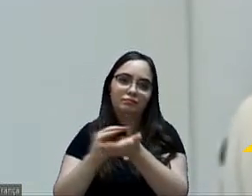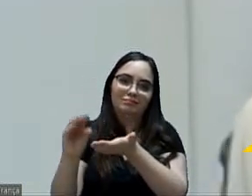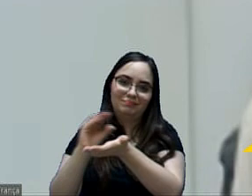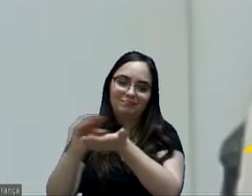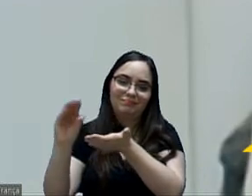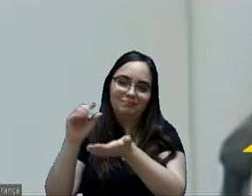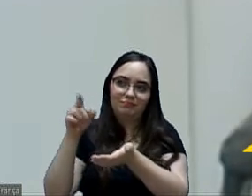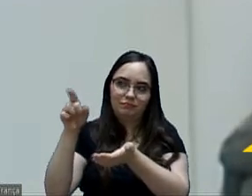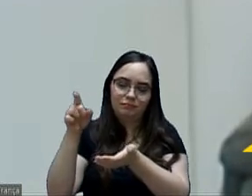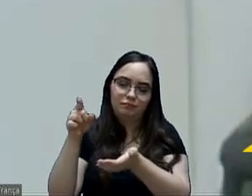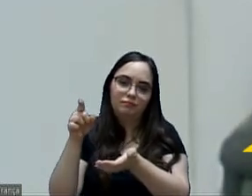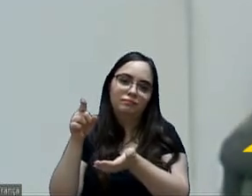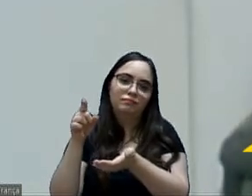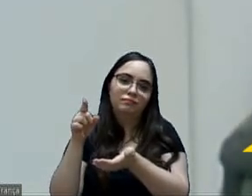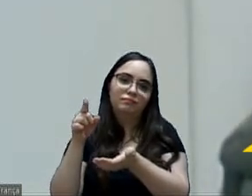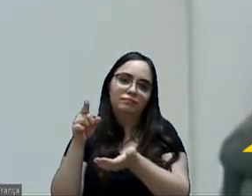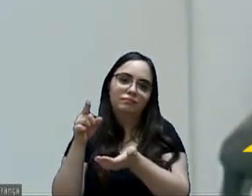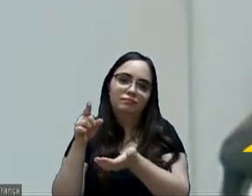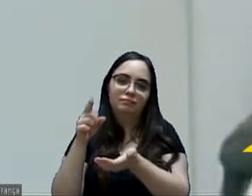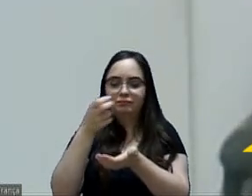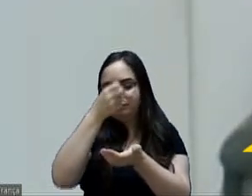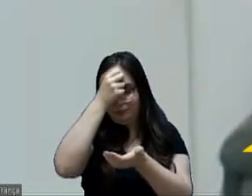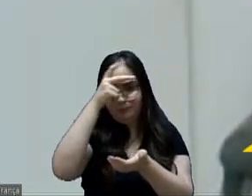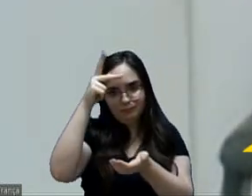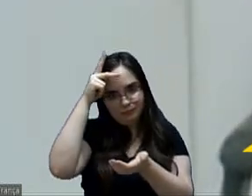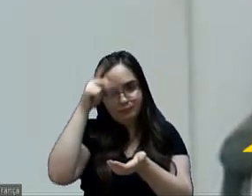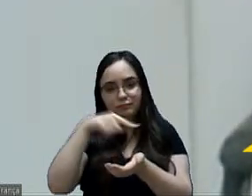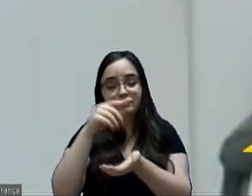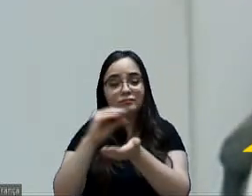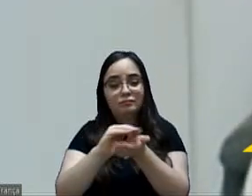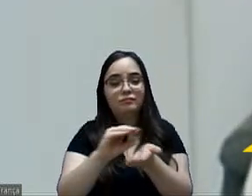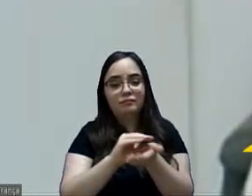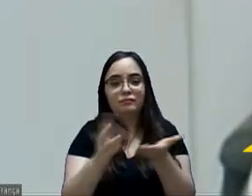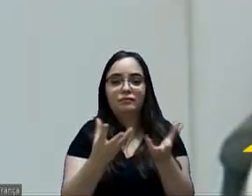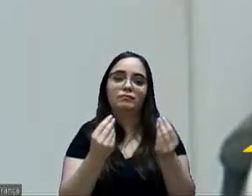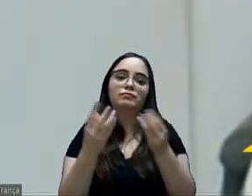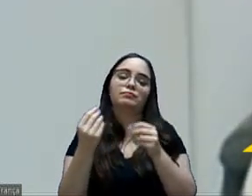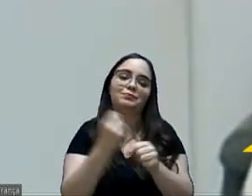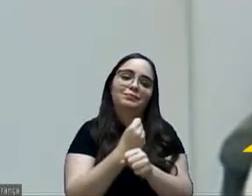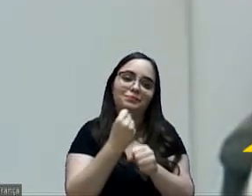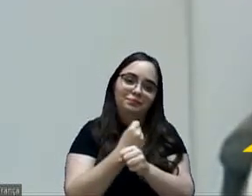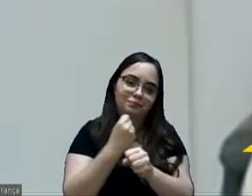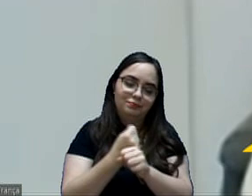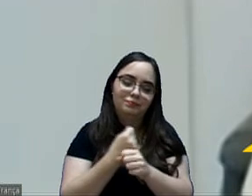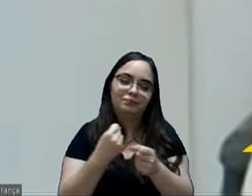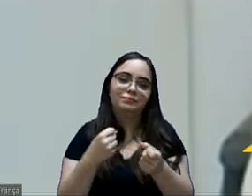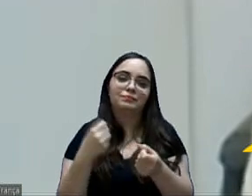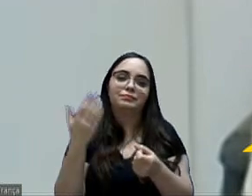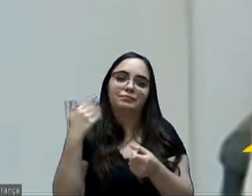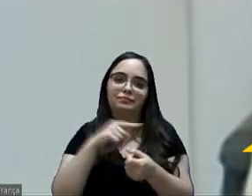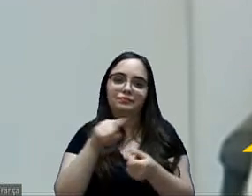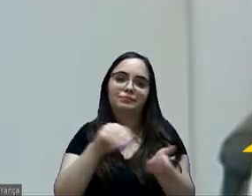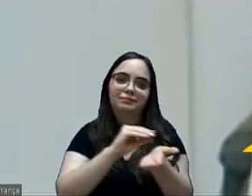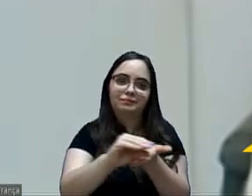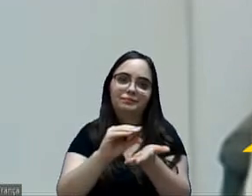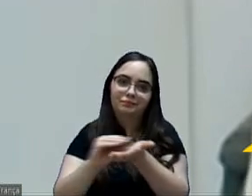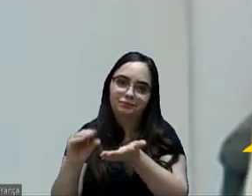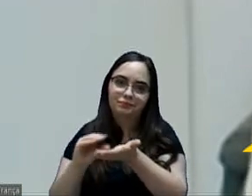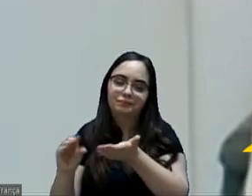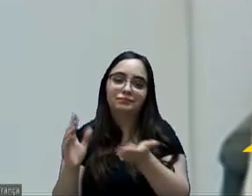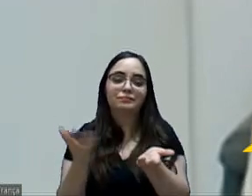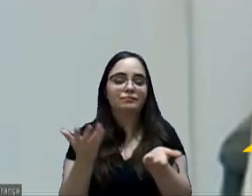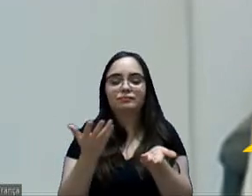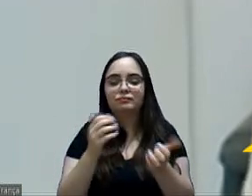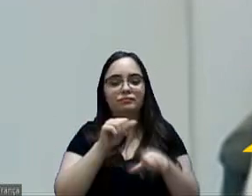entendo que as emendas nossas, que elas estão focadas em obras, era tranquilo a gente estar mandando para que seja tratado na